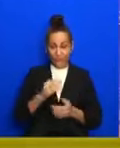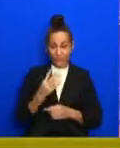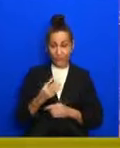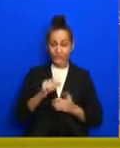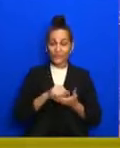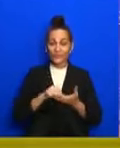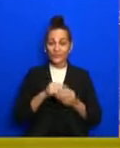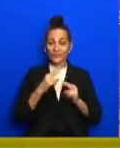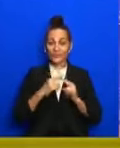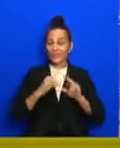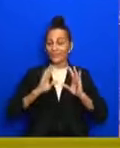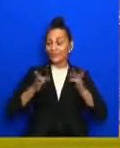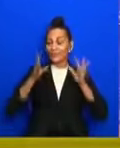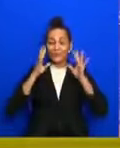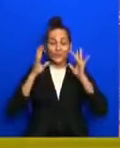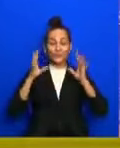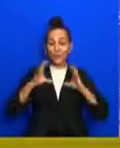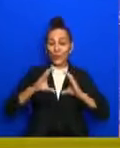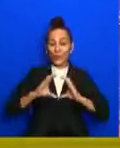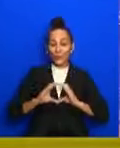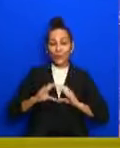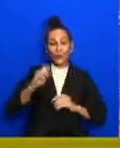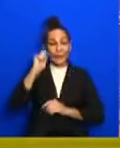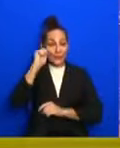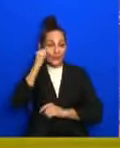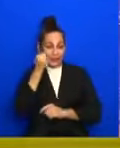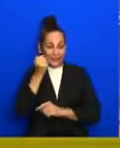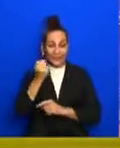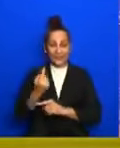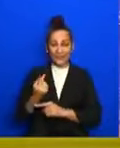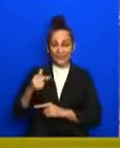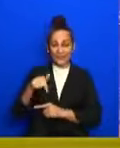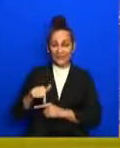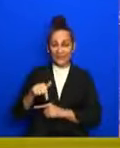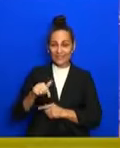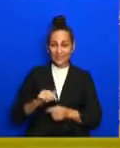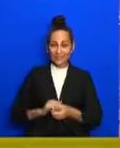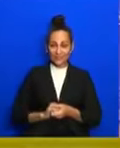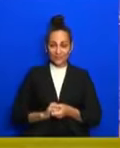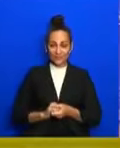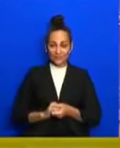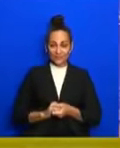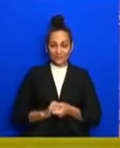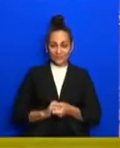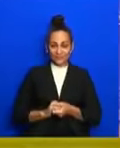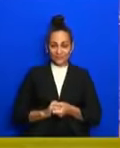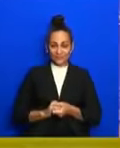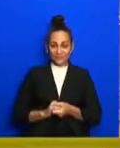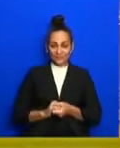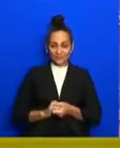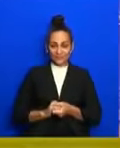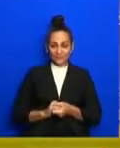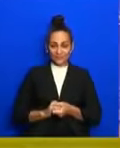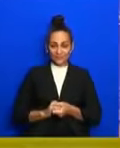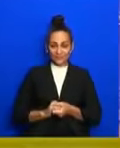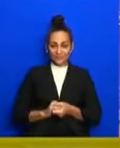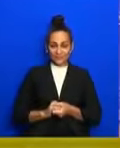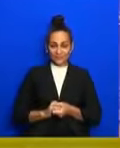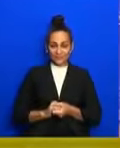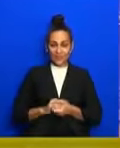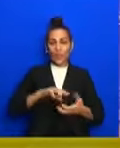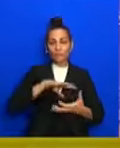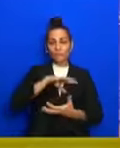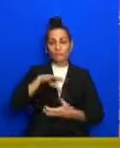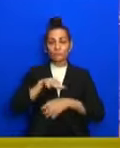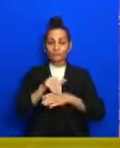4. Loterias Caixa, já pensou? Bola preta 17, preta número 17.